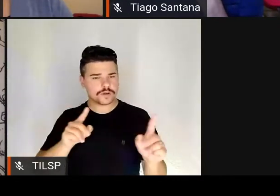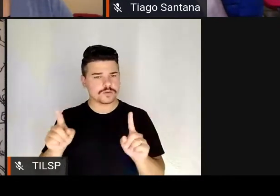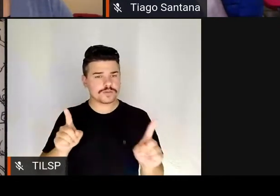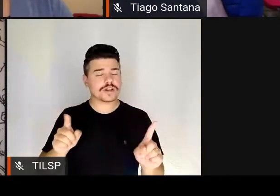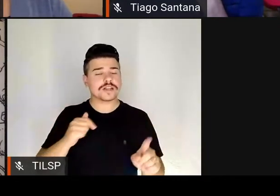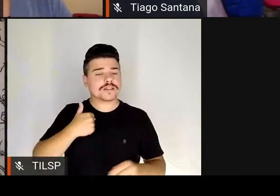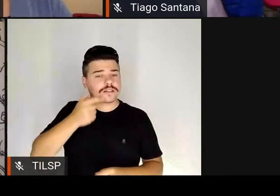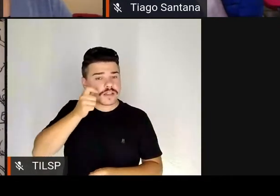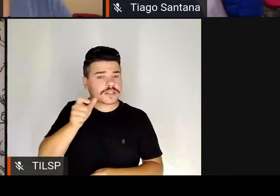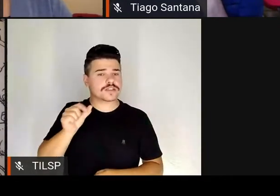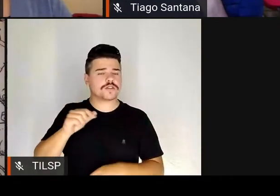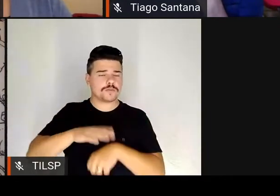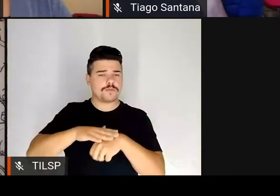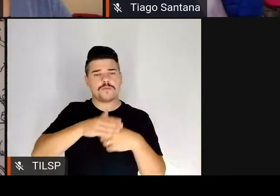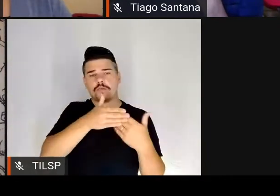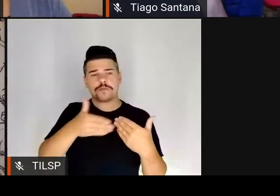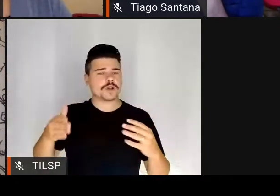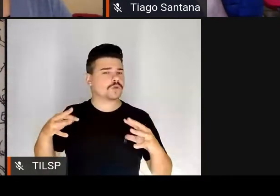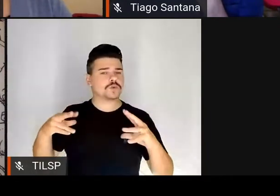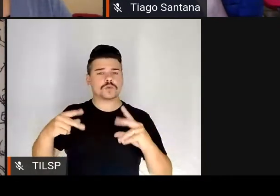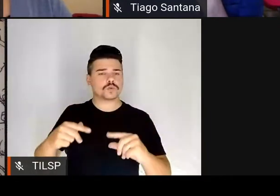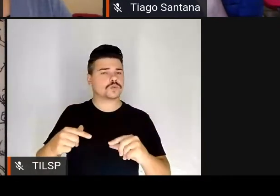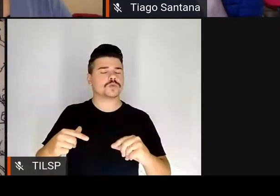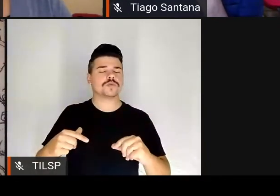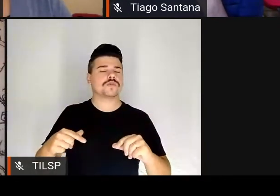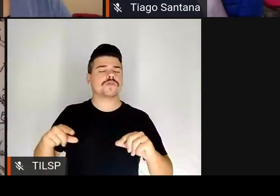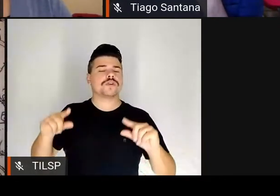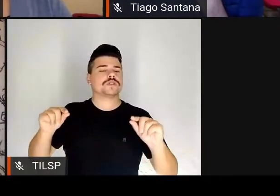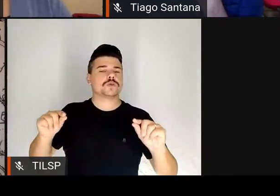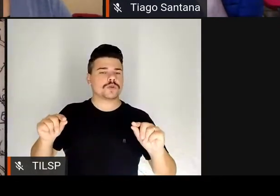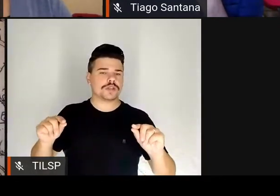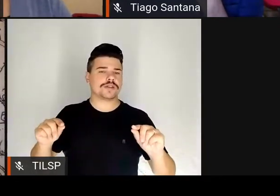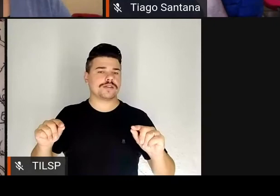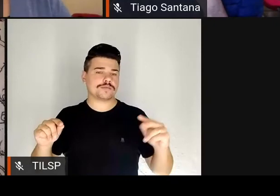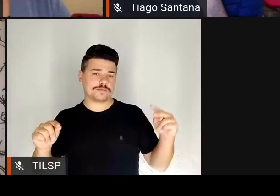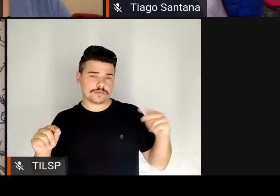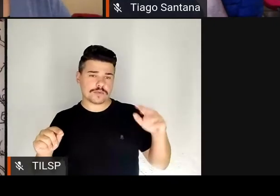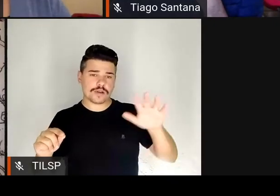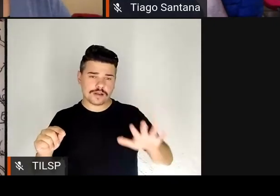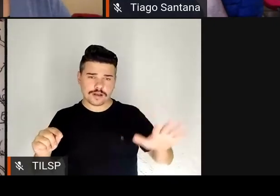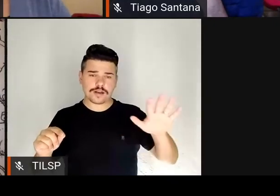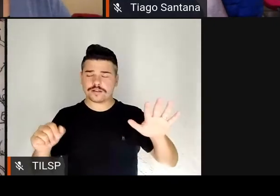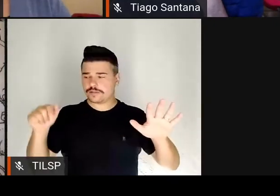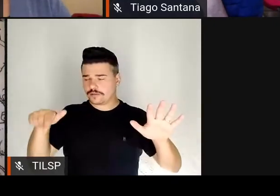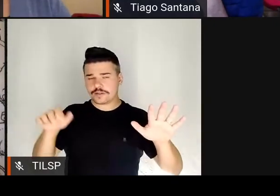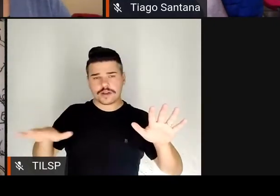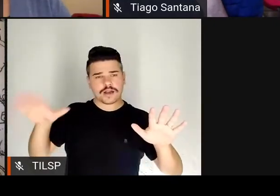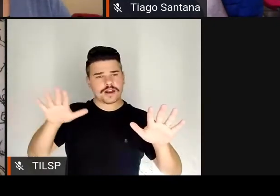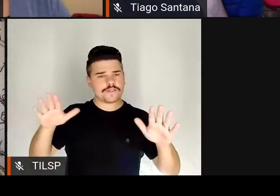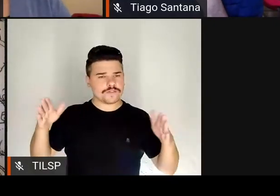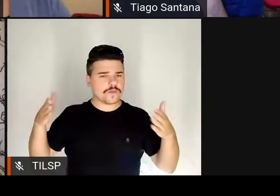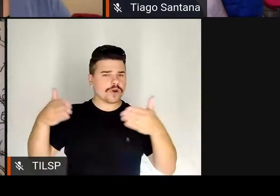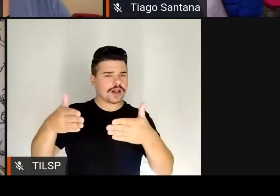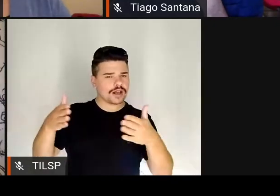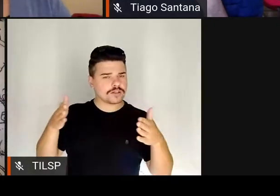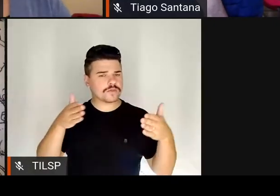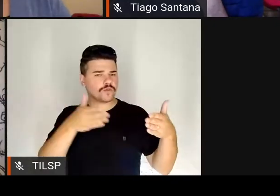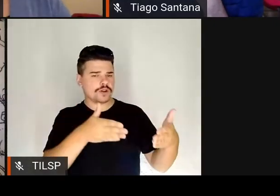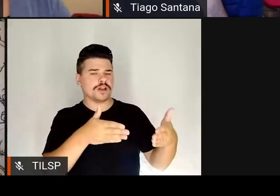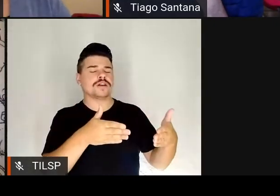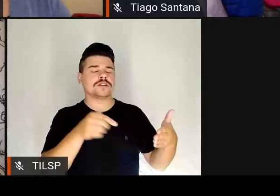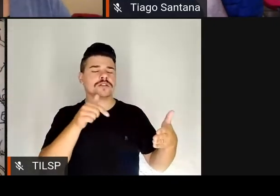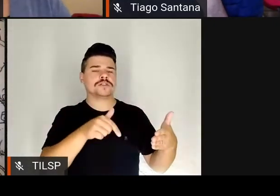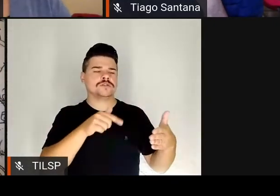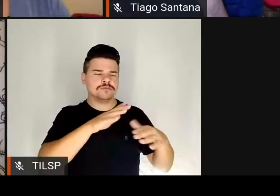todos esses momentos, é tentar fazer leituras que olhem tanto, digamos, os vetores principais desses embates, mas